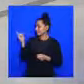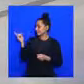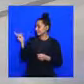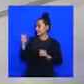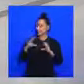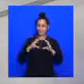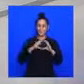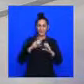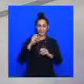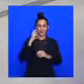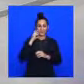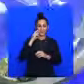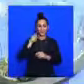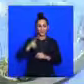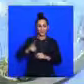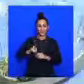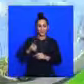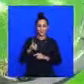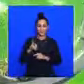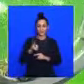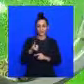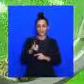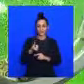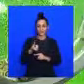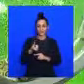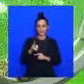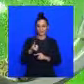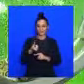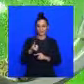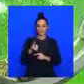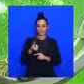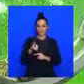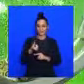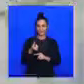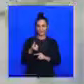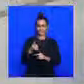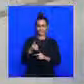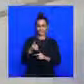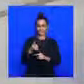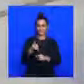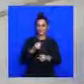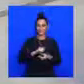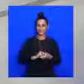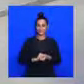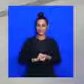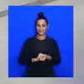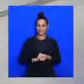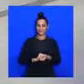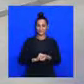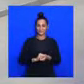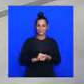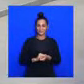Bola rosa, número 6, com o ponto diferenciador embaixo do número.